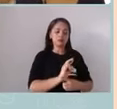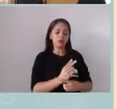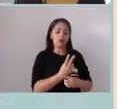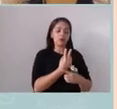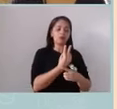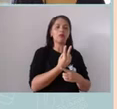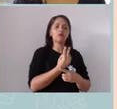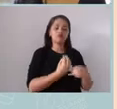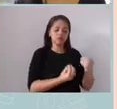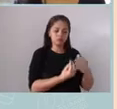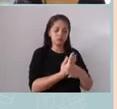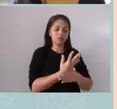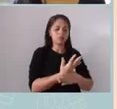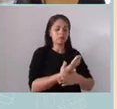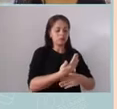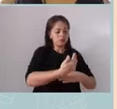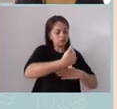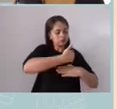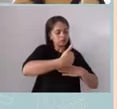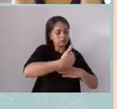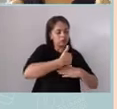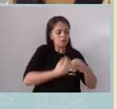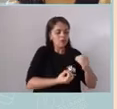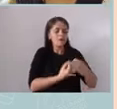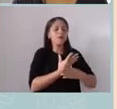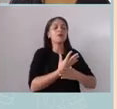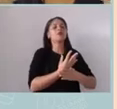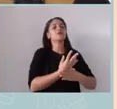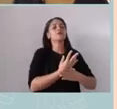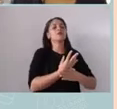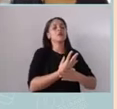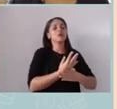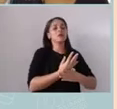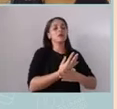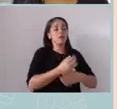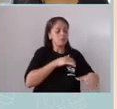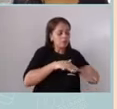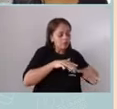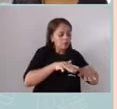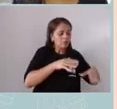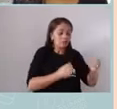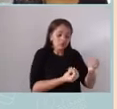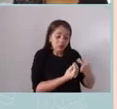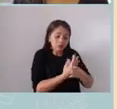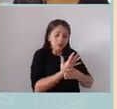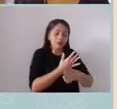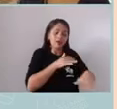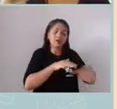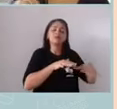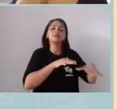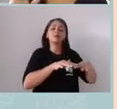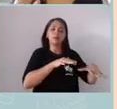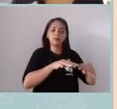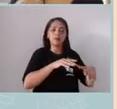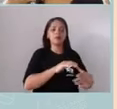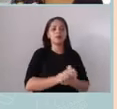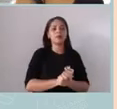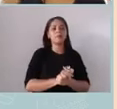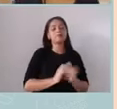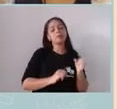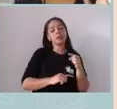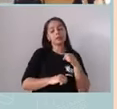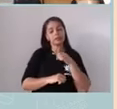antígenos, né, esses invasores, e produzir os anticorpos. Então, veja que é ativa, está produzindo ali ativamente.